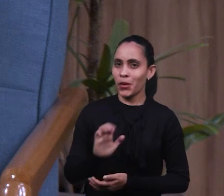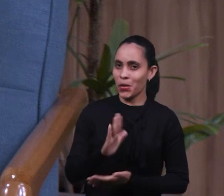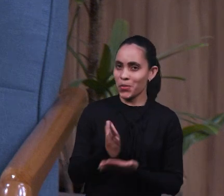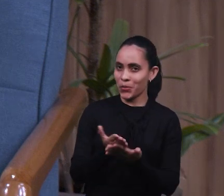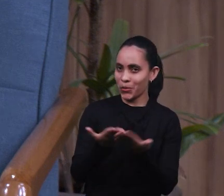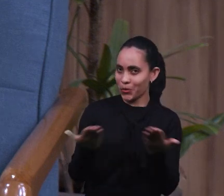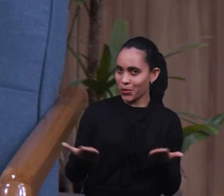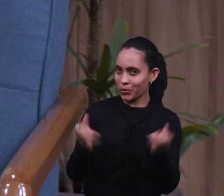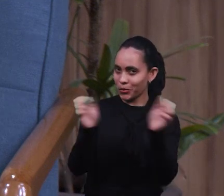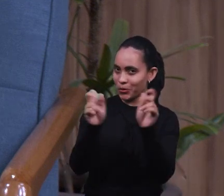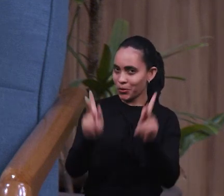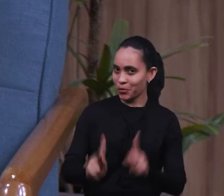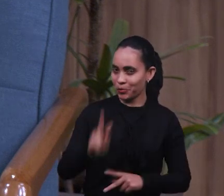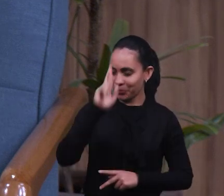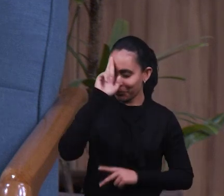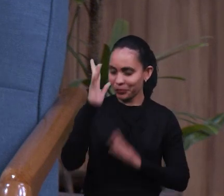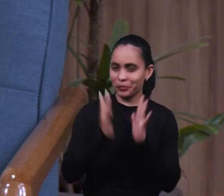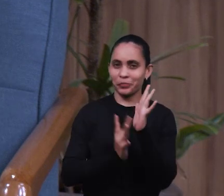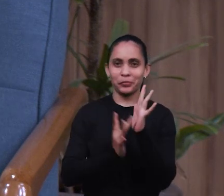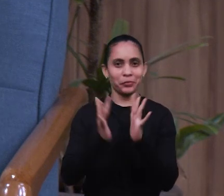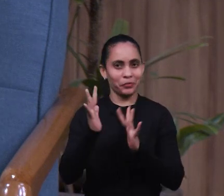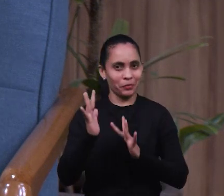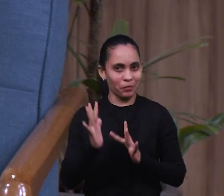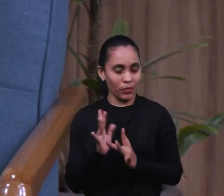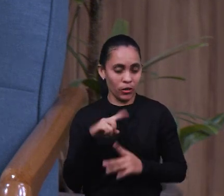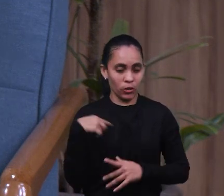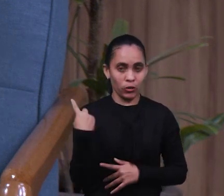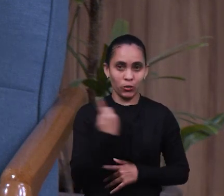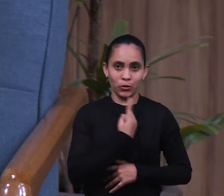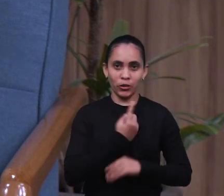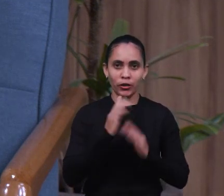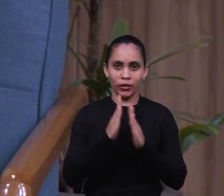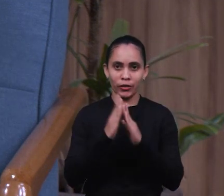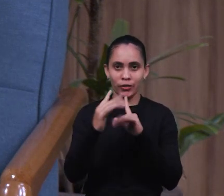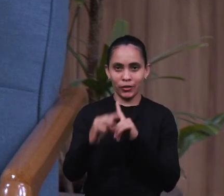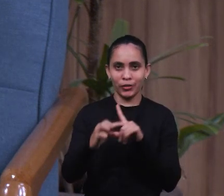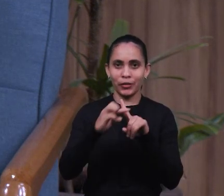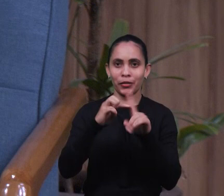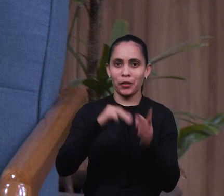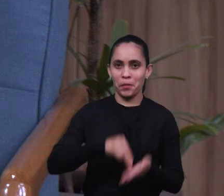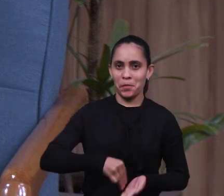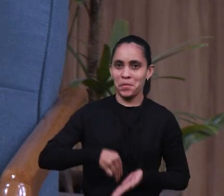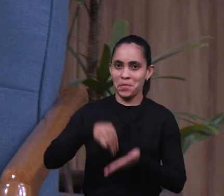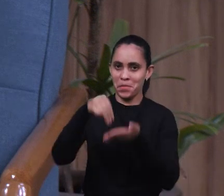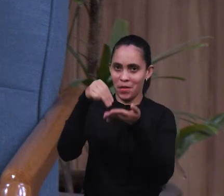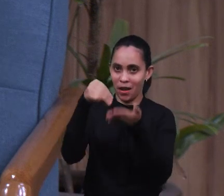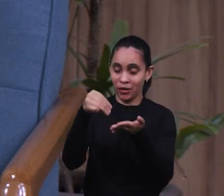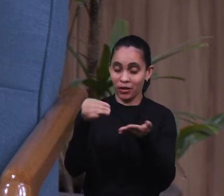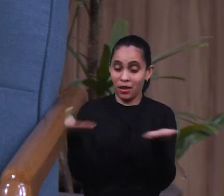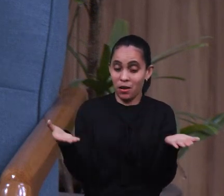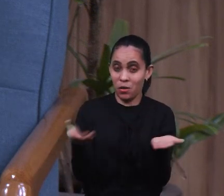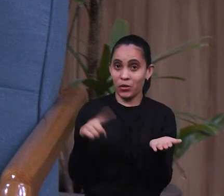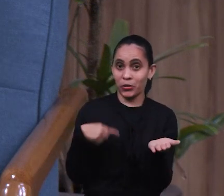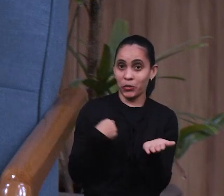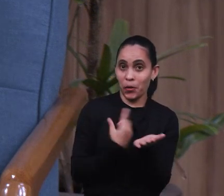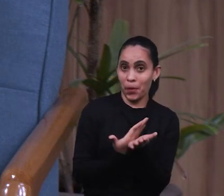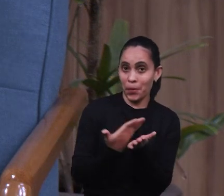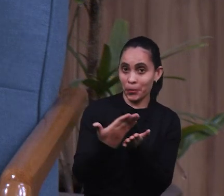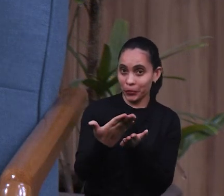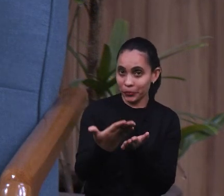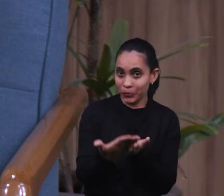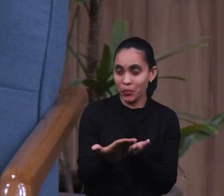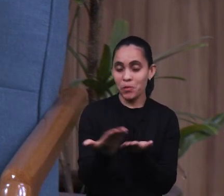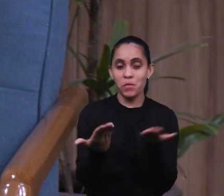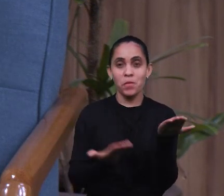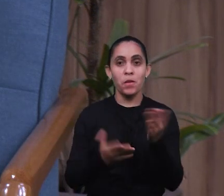Eu saúdo a todos com a paz do Senhor Jesus. Nós somos a Igreja Cristã Maranata e estamos começando agora mais